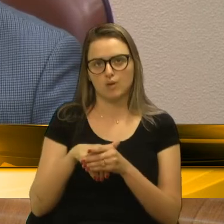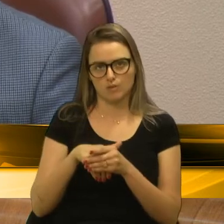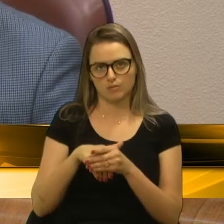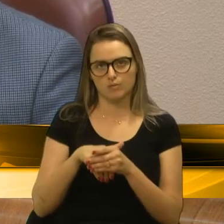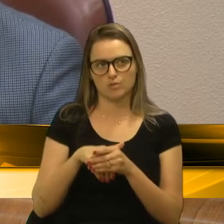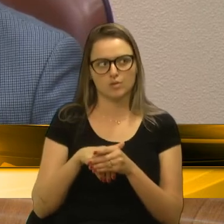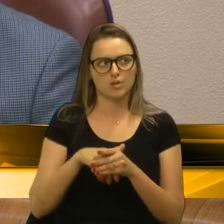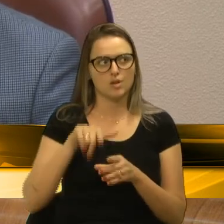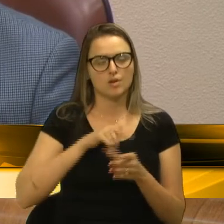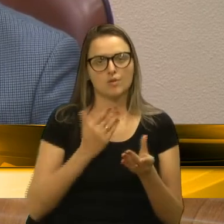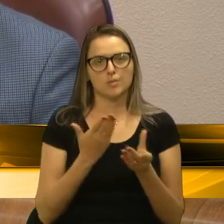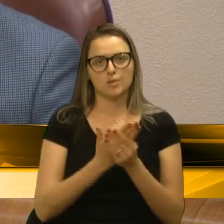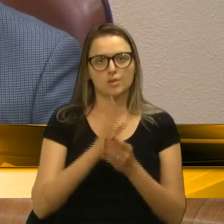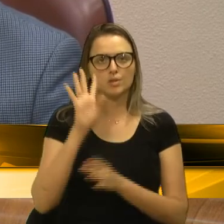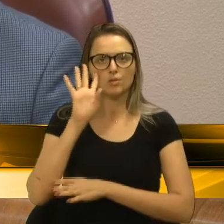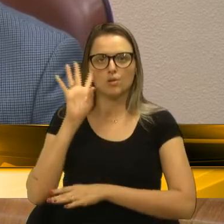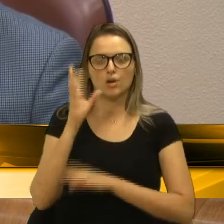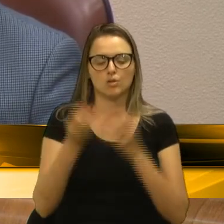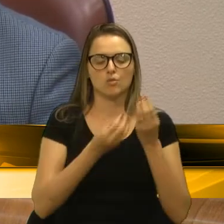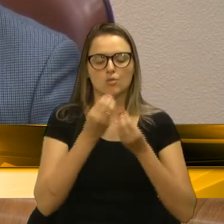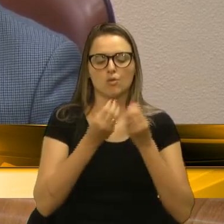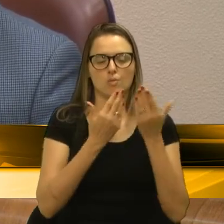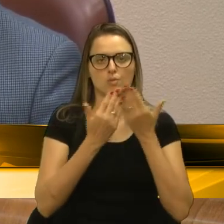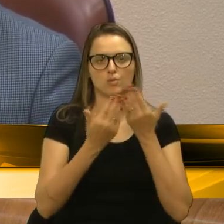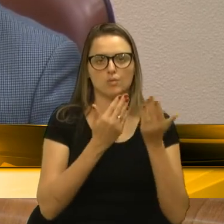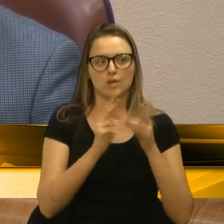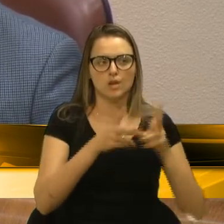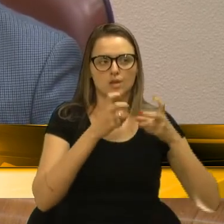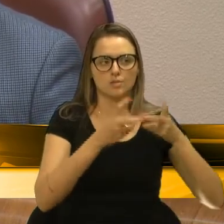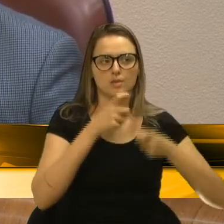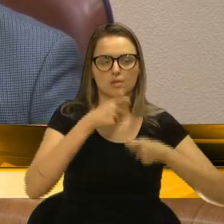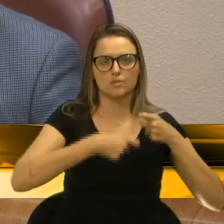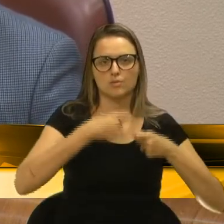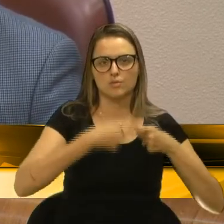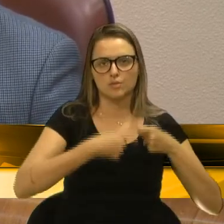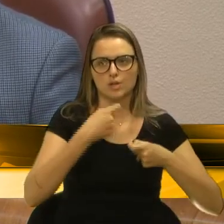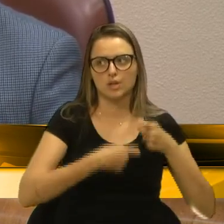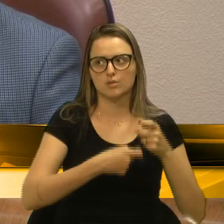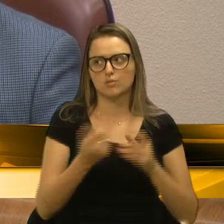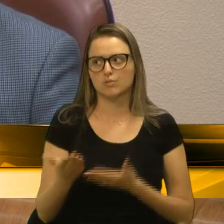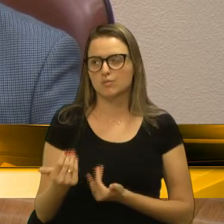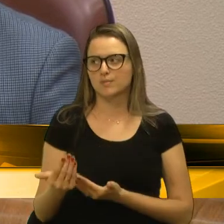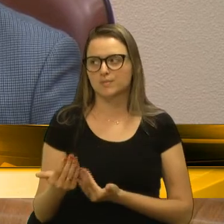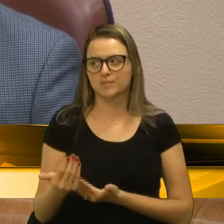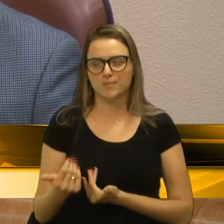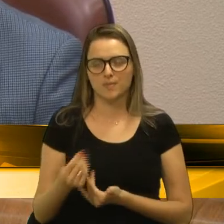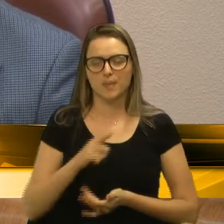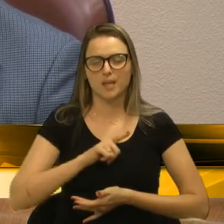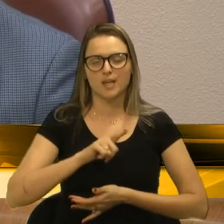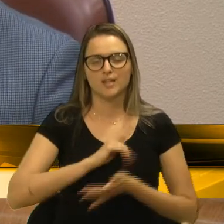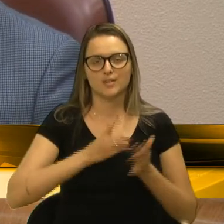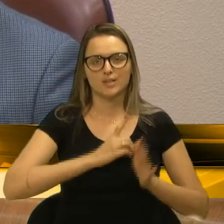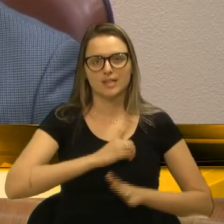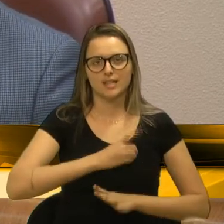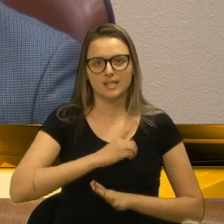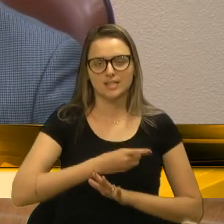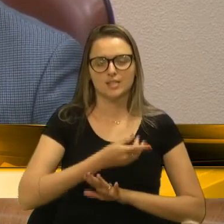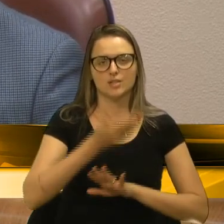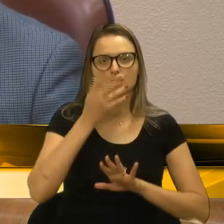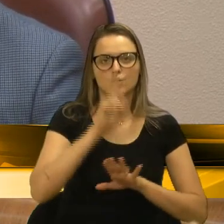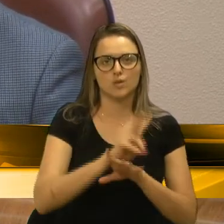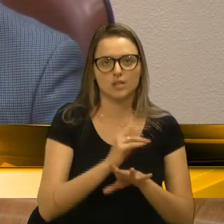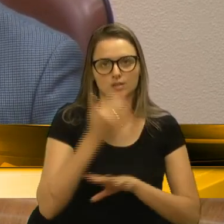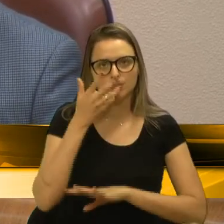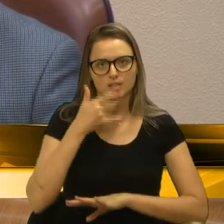foi indiciado nesta quarta-feira como suspeito de suposta exploração sexual de uma adolescente. O inquérito da Delegacia de Proteção à Criança ou